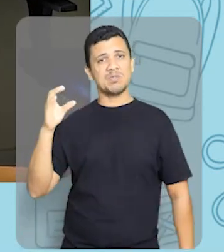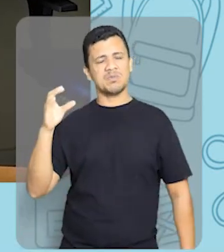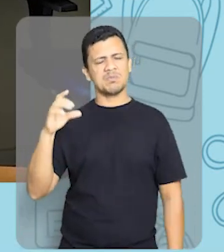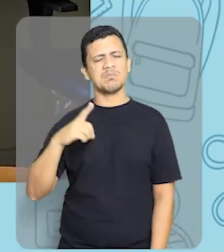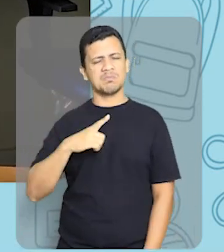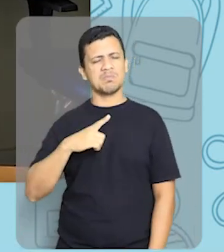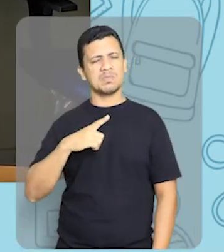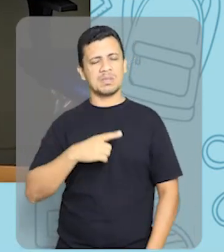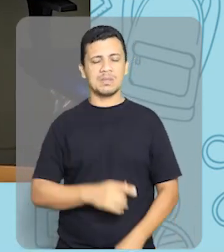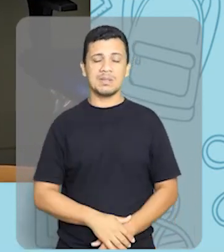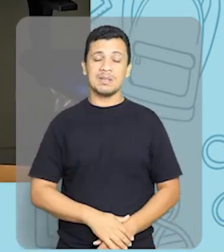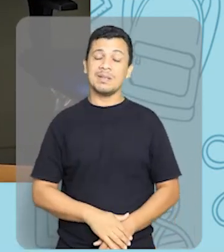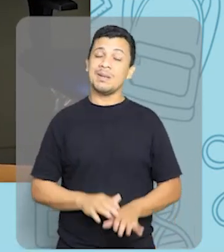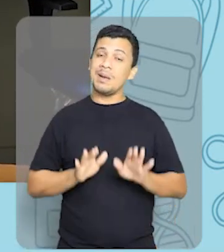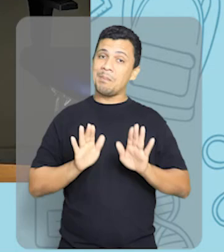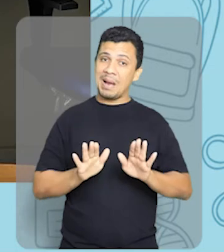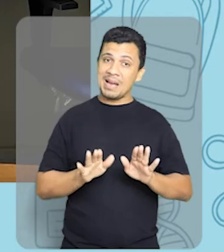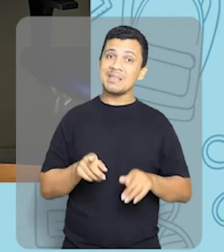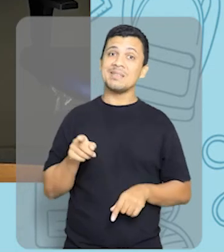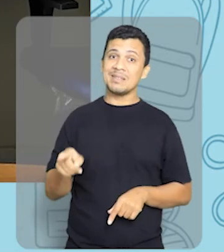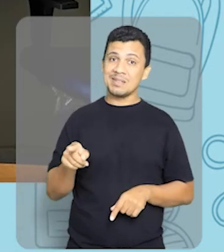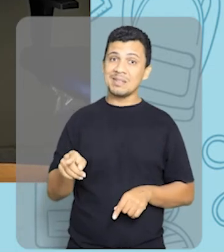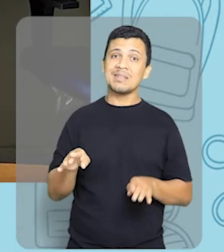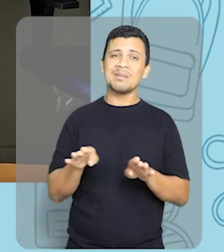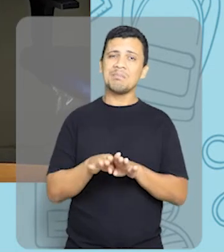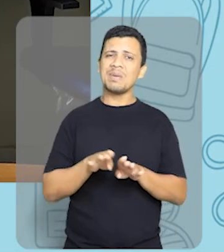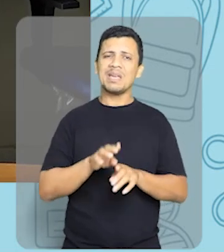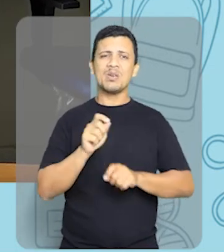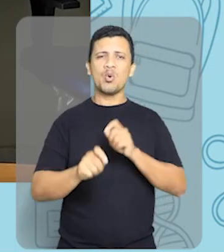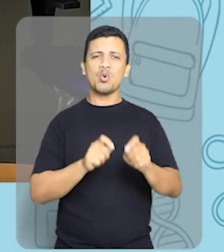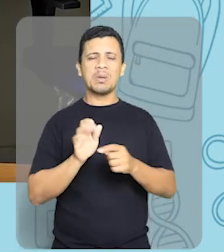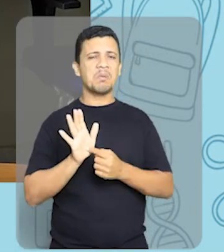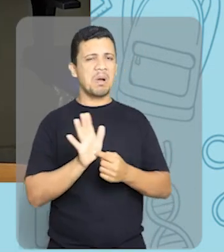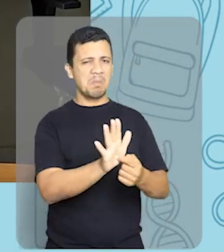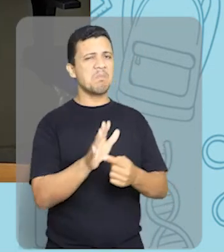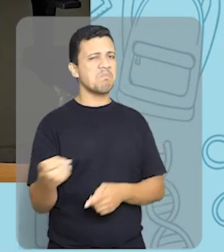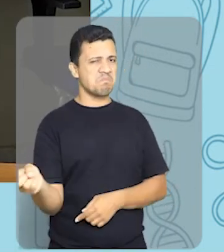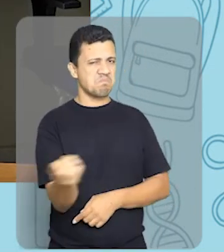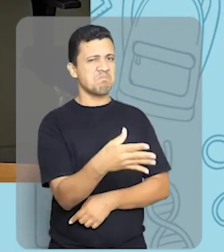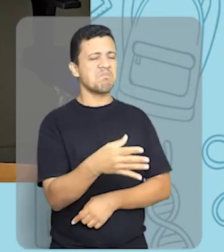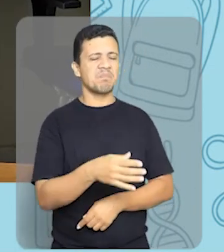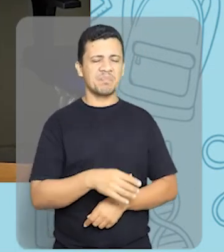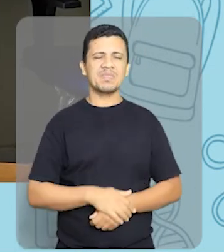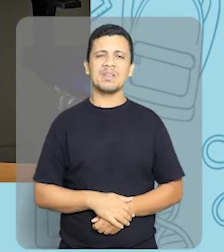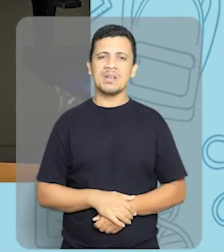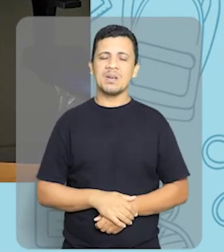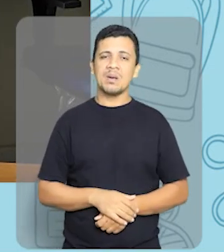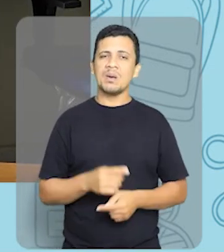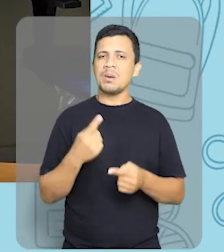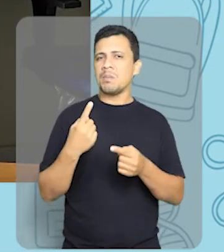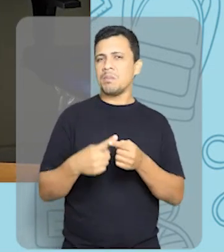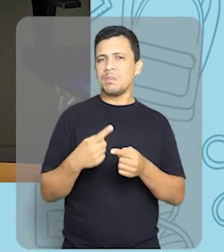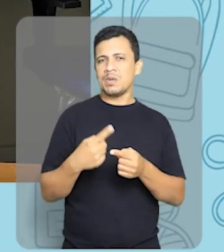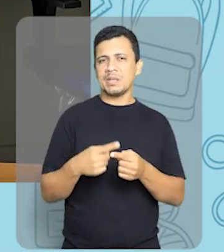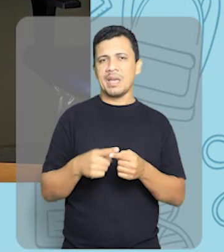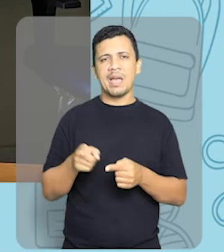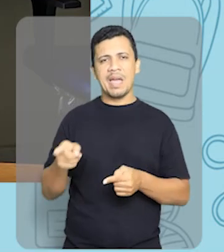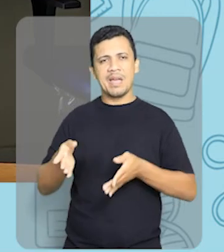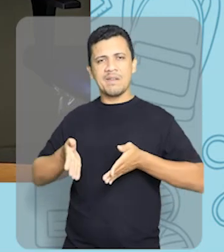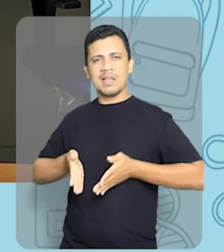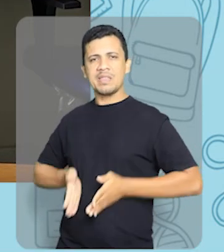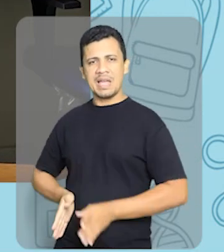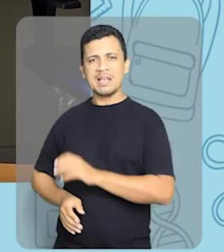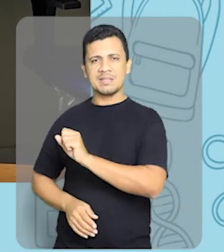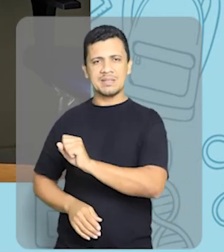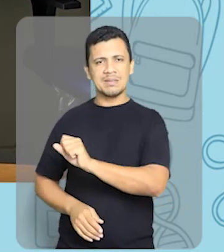científicos, mas Firmina também traz para a gente algo inédito, porque quando ela nasce em São